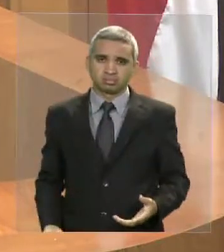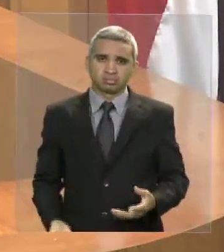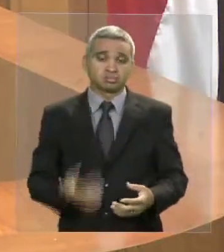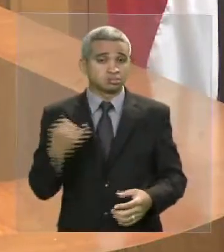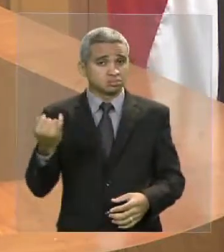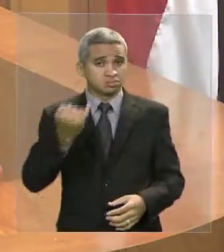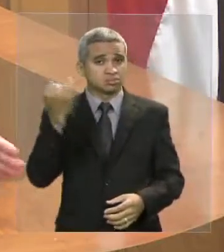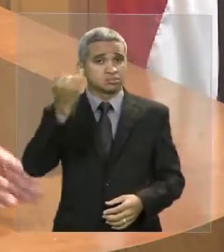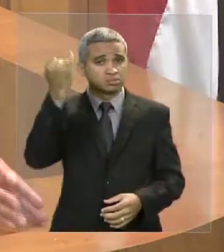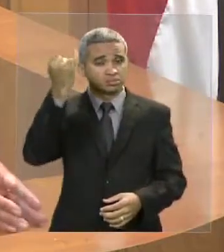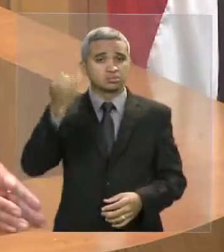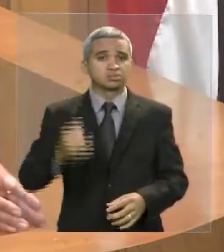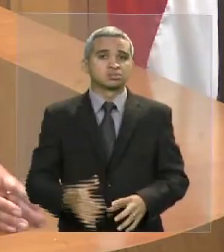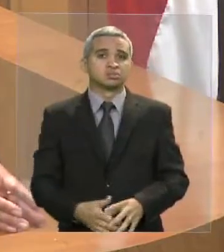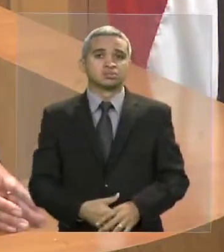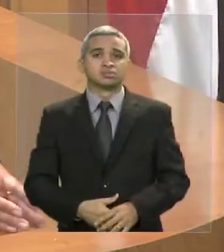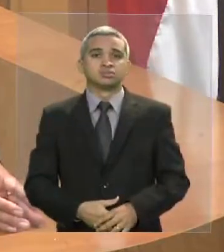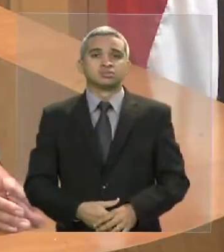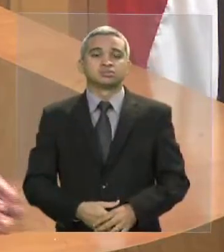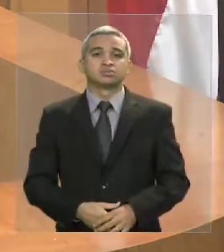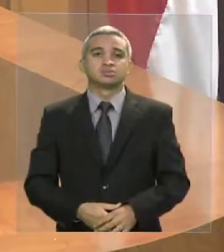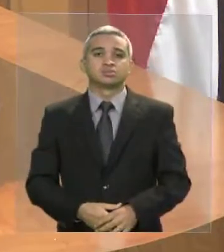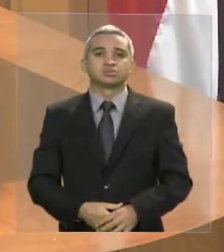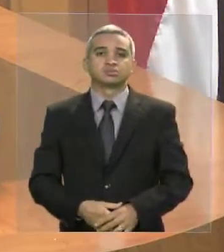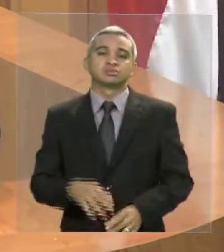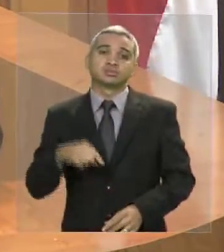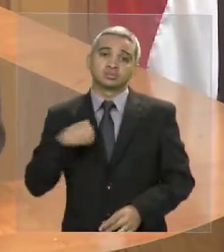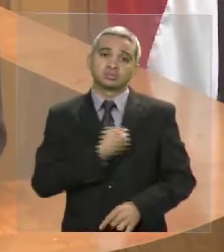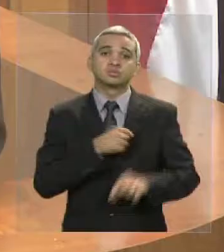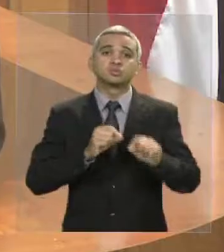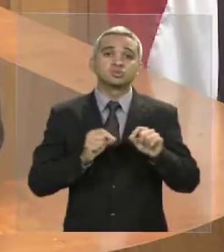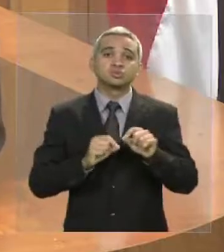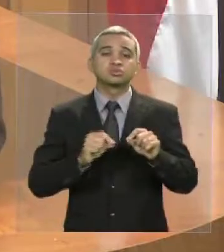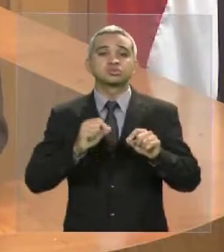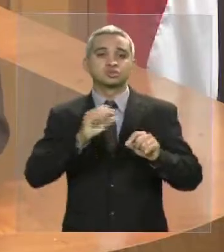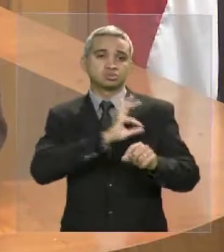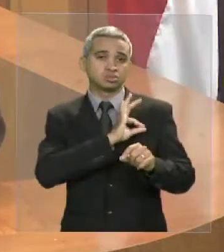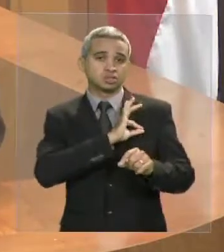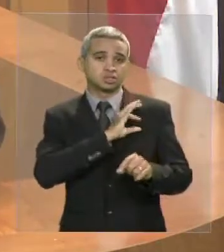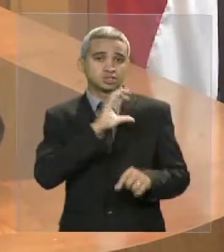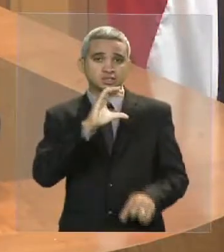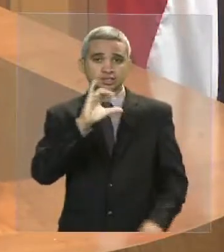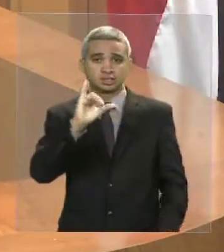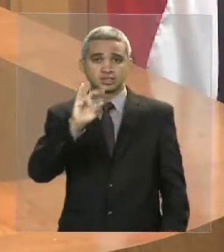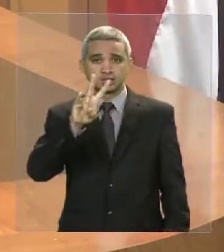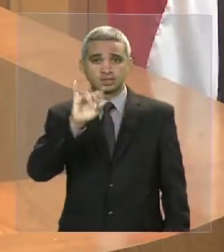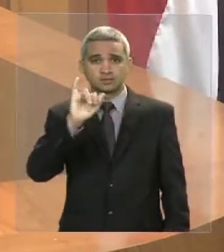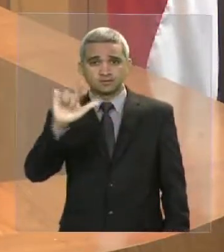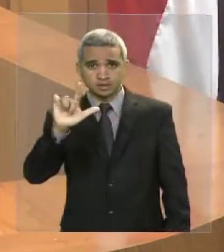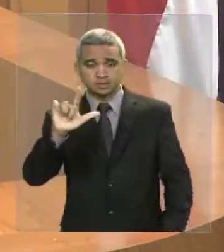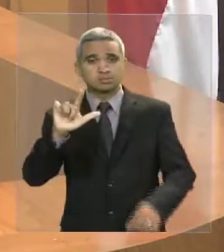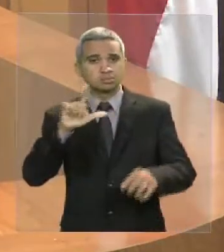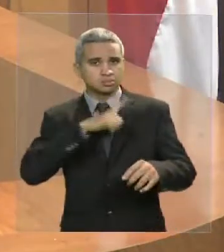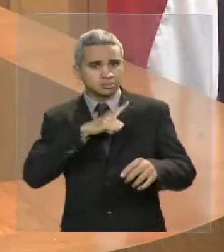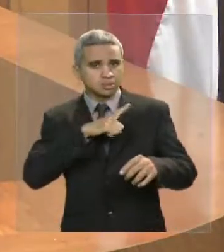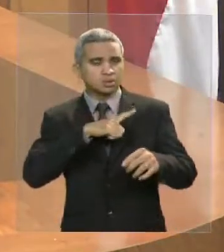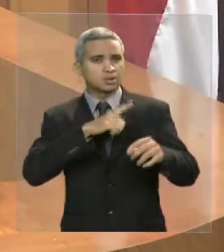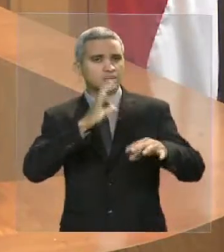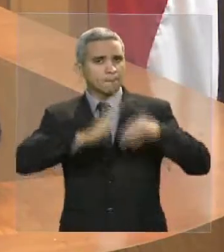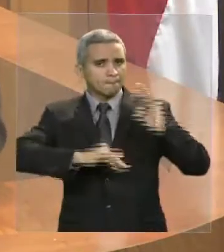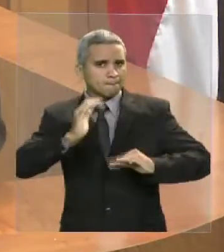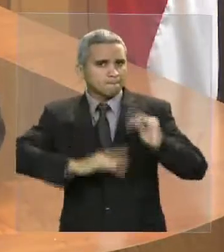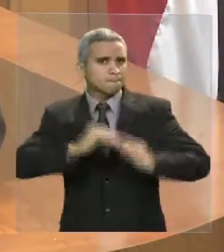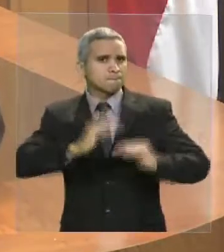importante que nós possamos investir em inteligência e a Polícia Civil aí qualificada para tal feito, ela tem que